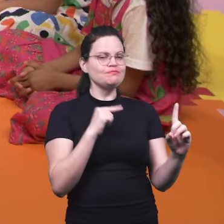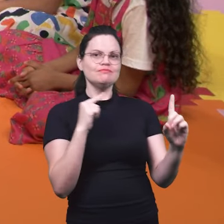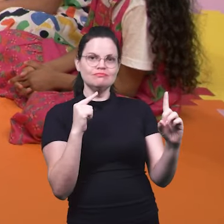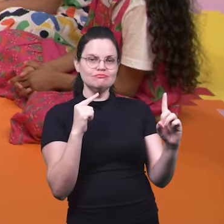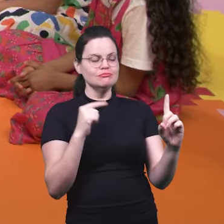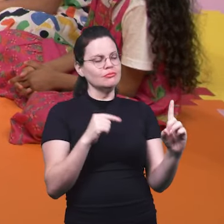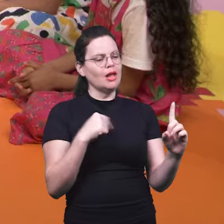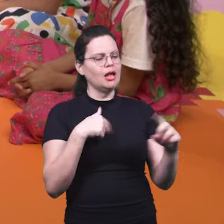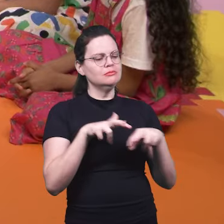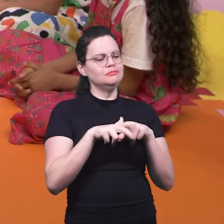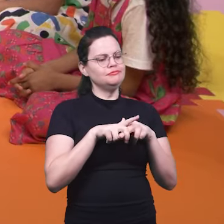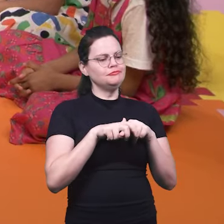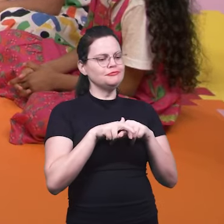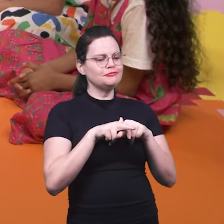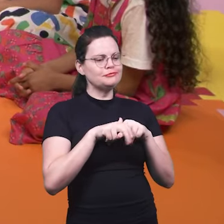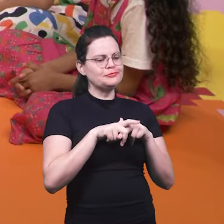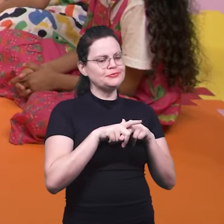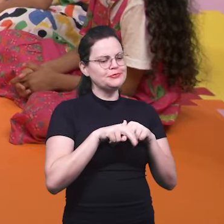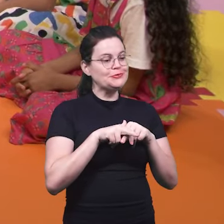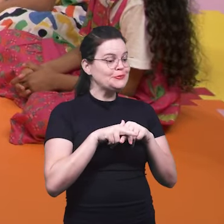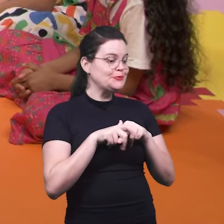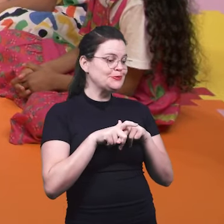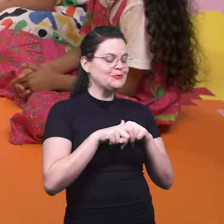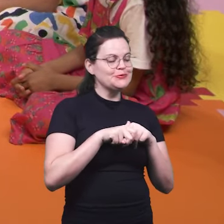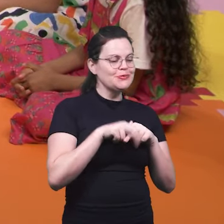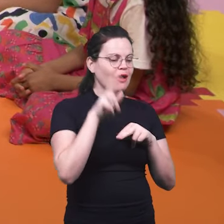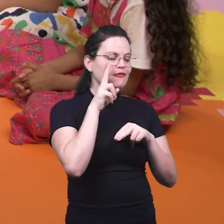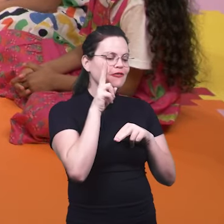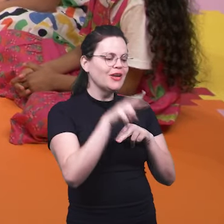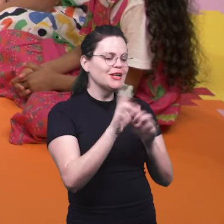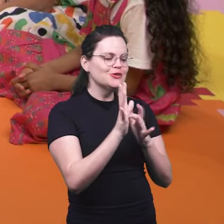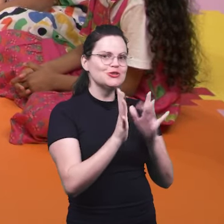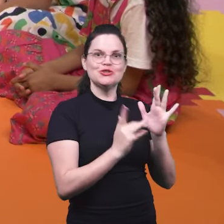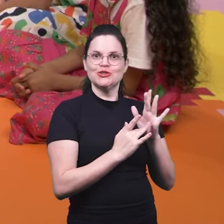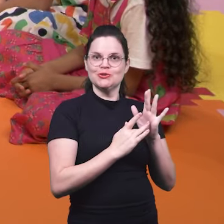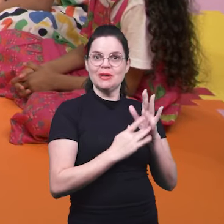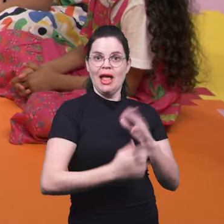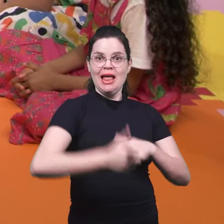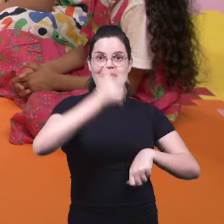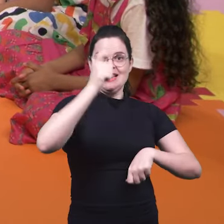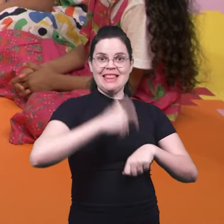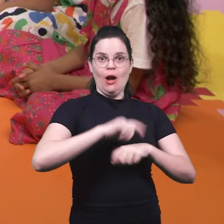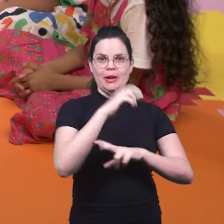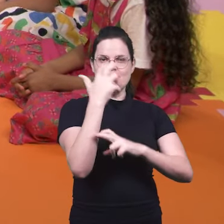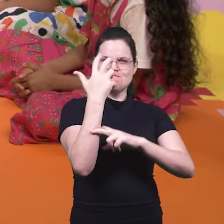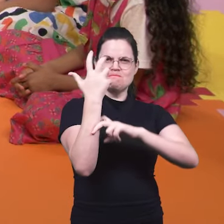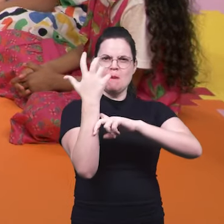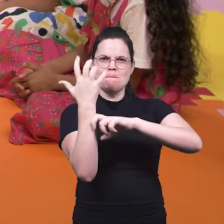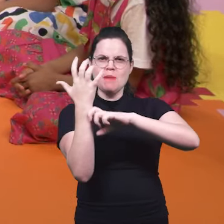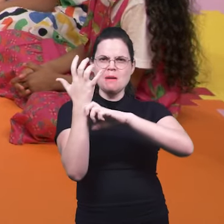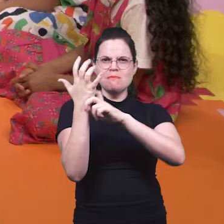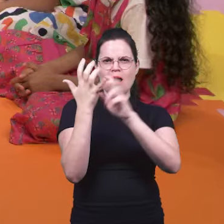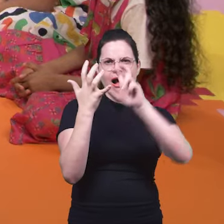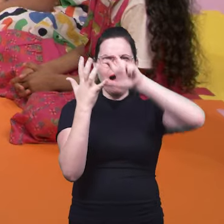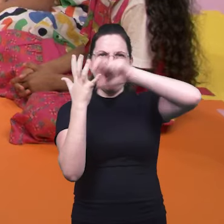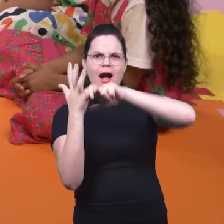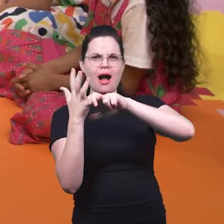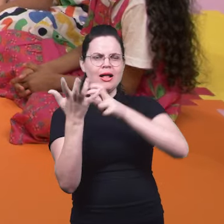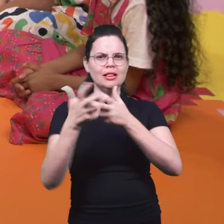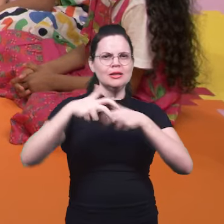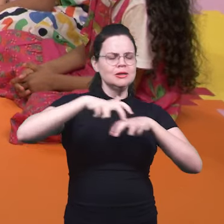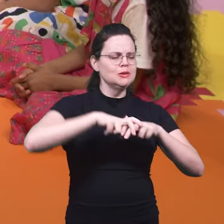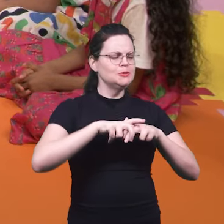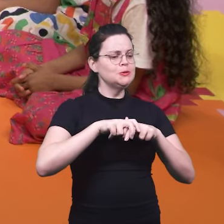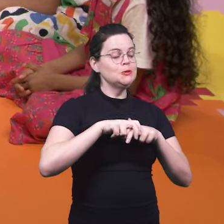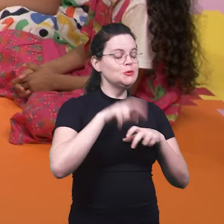esforçou e subiu mas ele queria muito ver a Jesus e aí quando ele subiu quem foi que falou